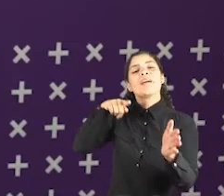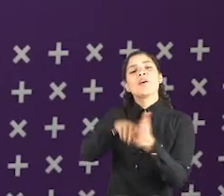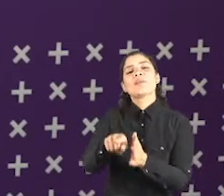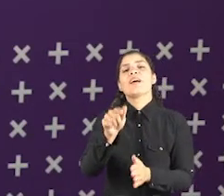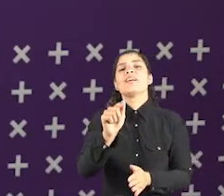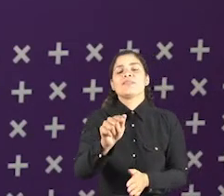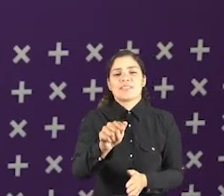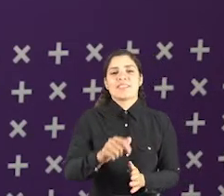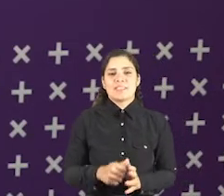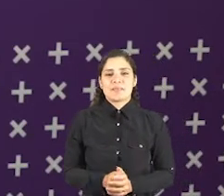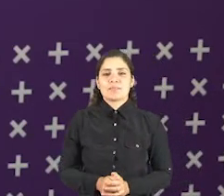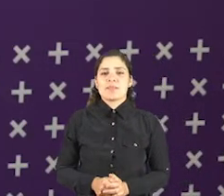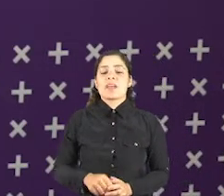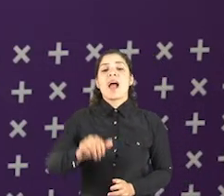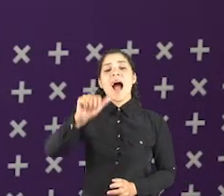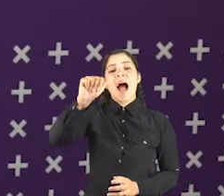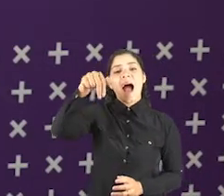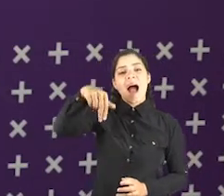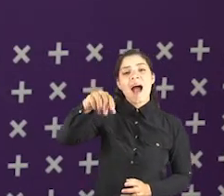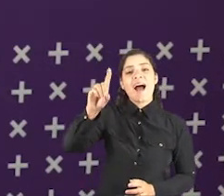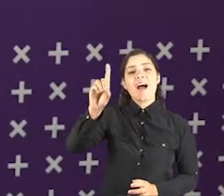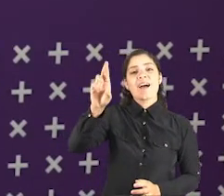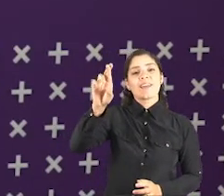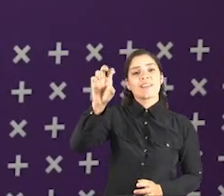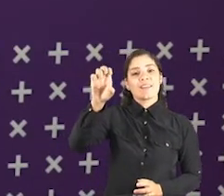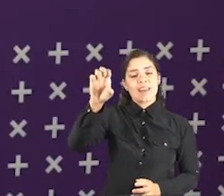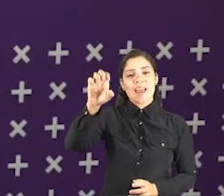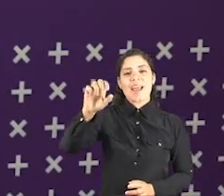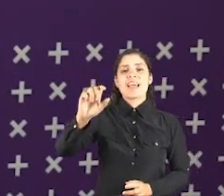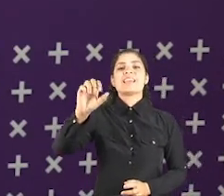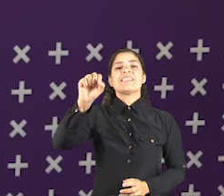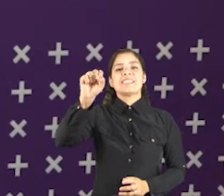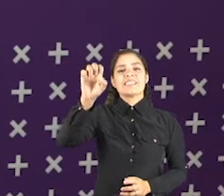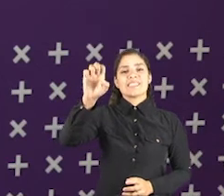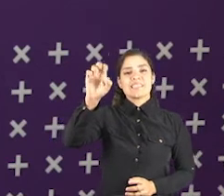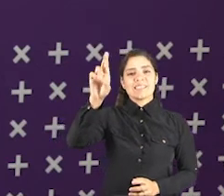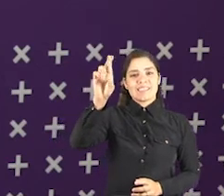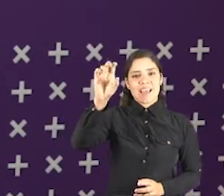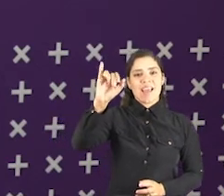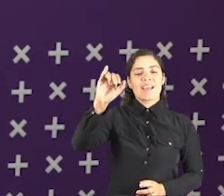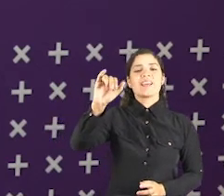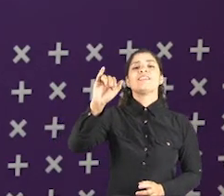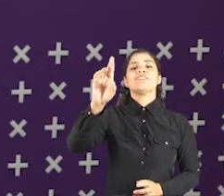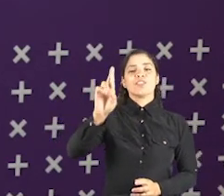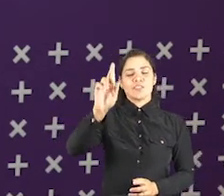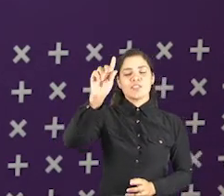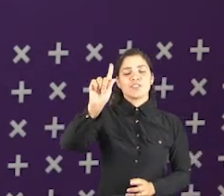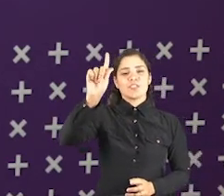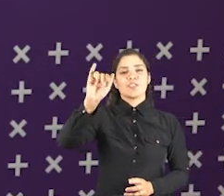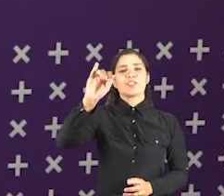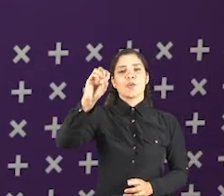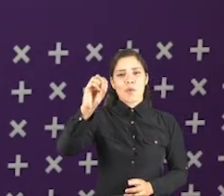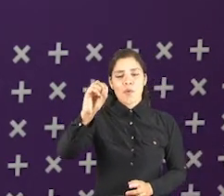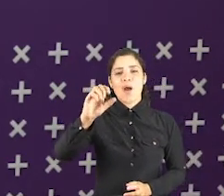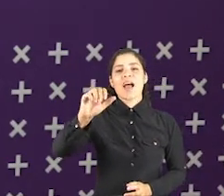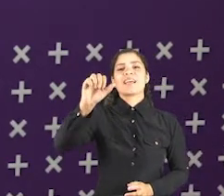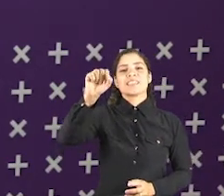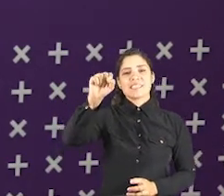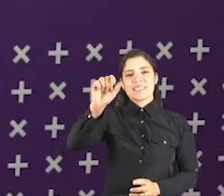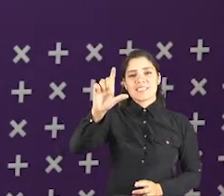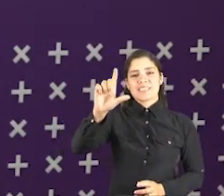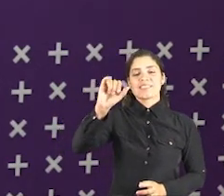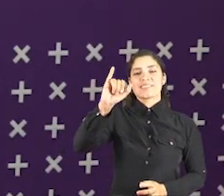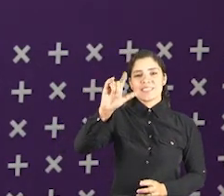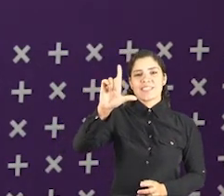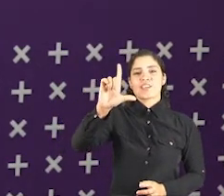e a Silvana somem do Centro de Tecnologia Oi pessoal prazer recebê-los aqui tudo bem o cm